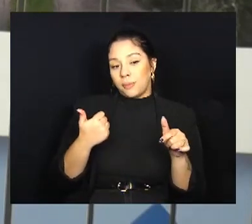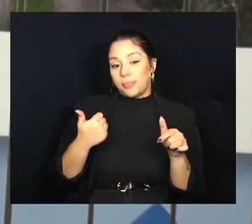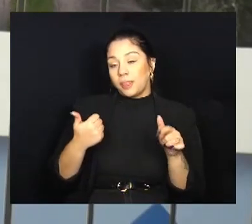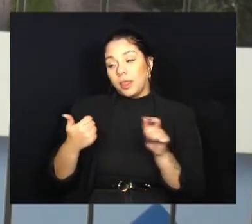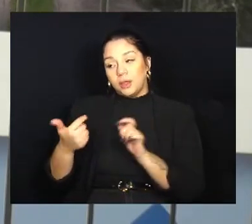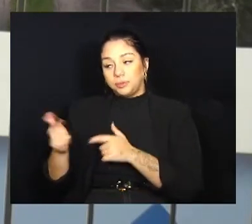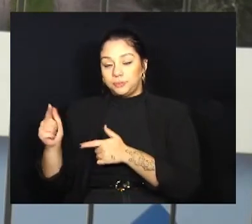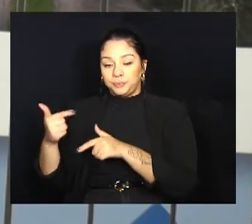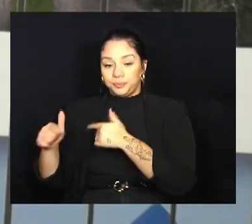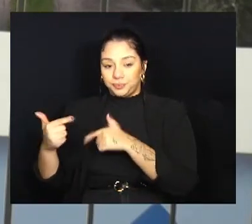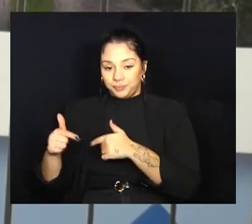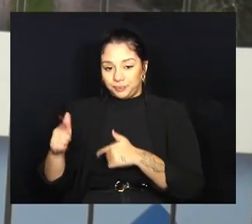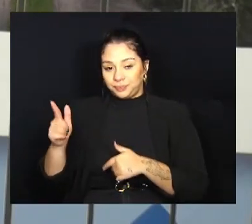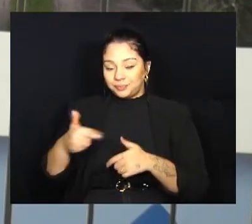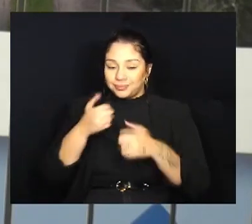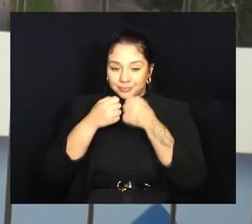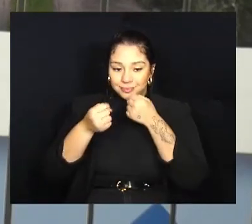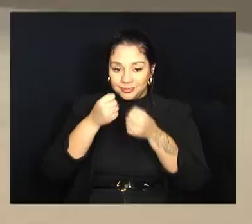Paula Meneghetti.